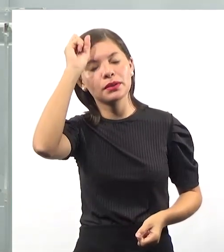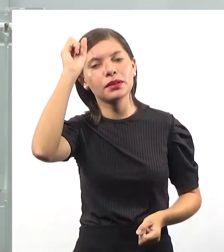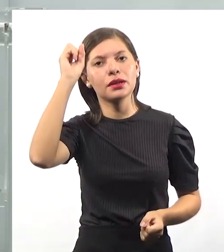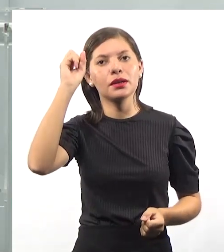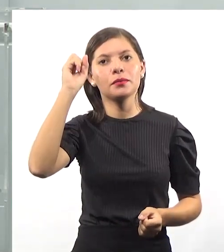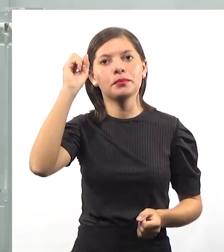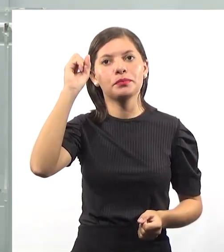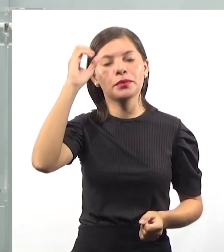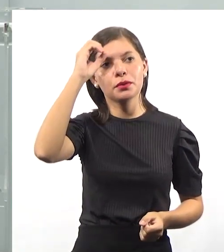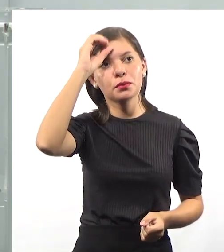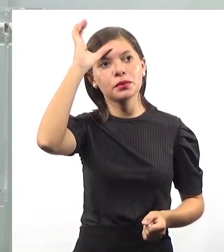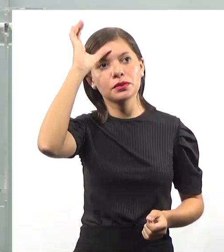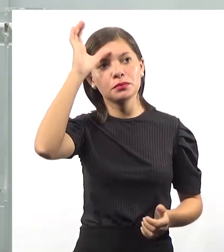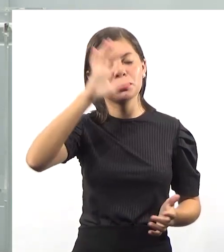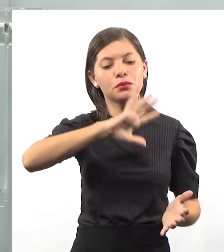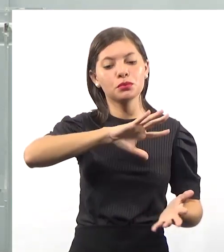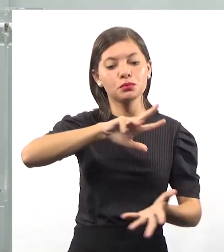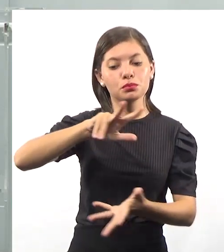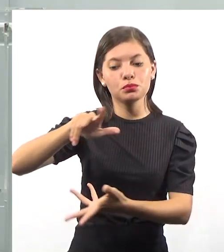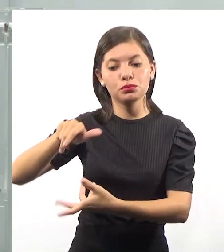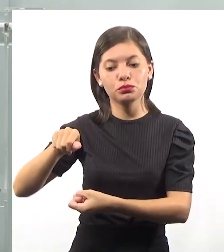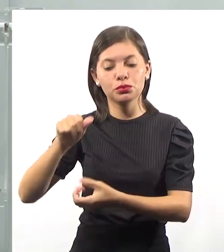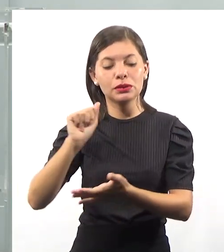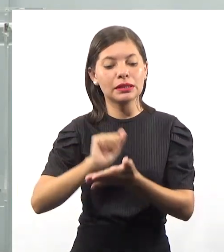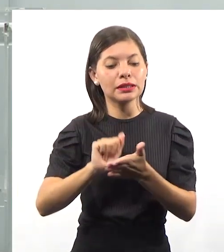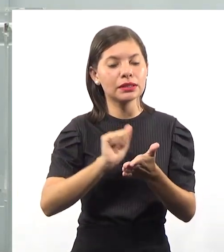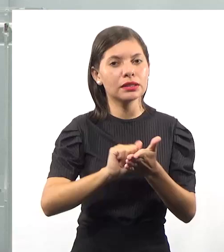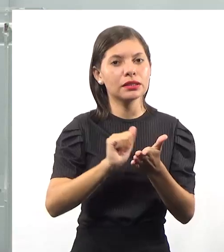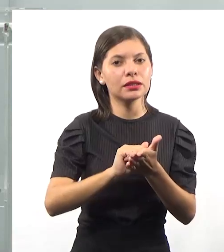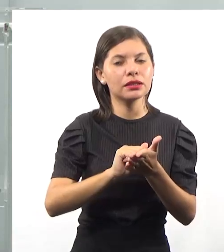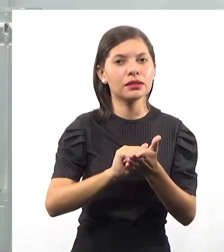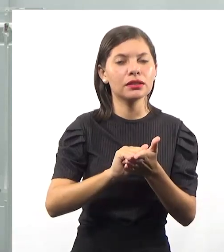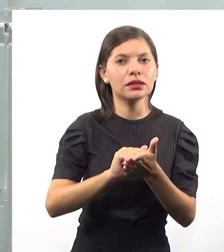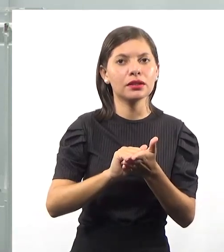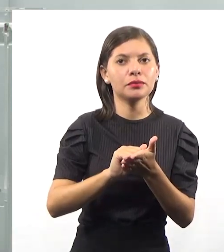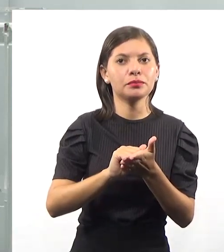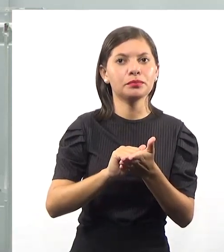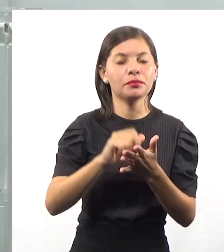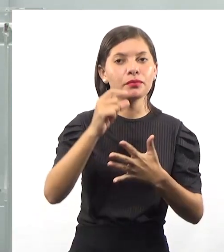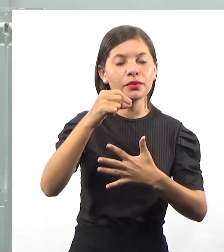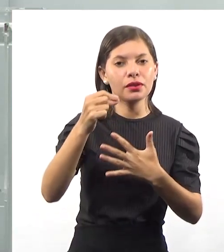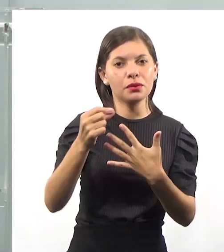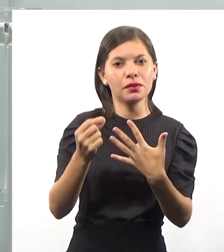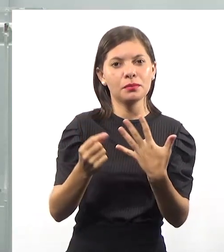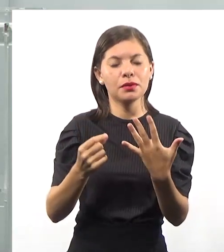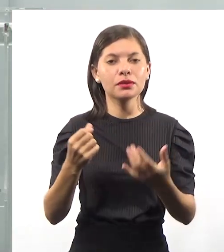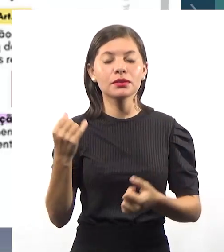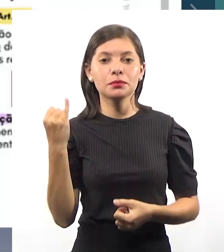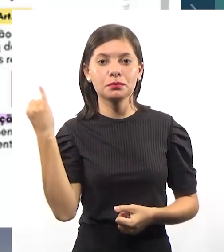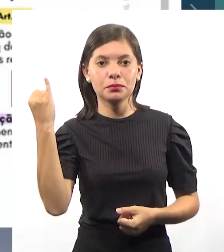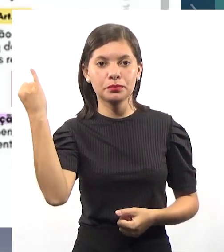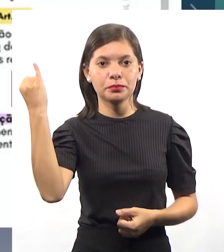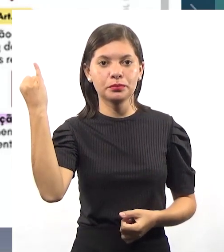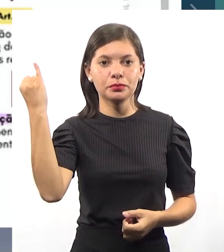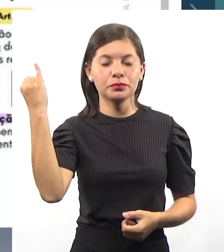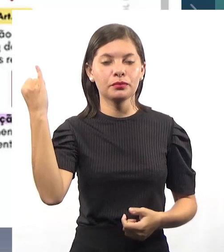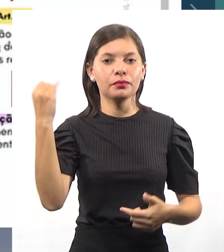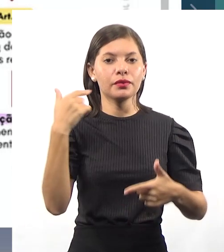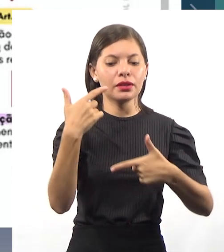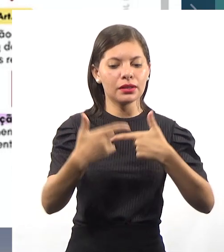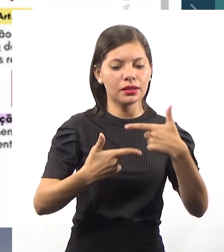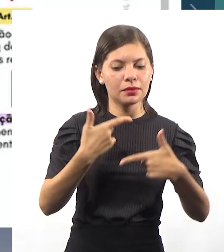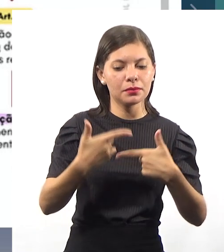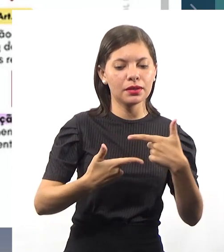do mundo da escrita. Então, das formas, das texturas, esses são elementos essenciais para trabalhar